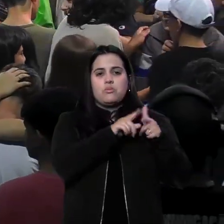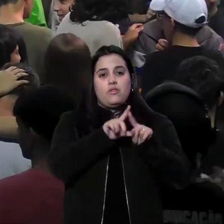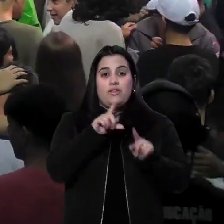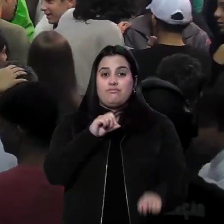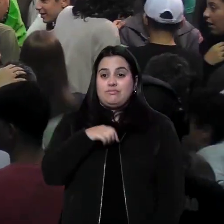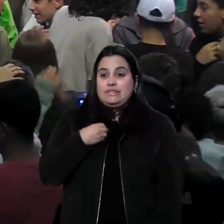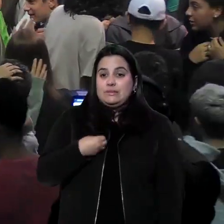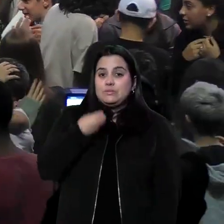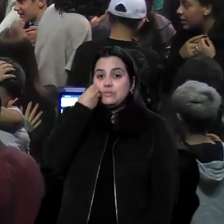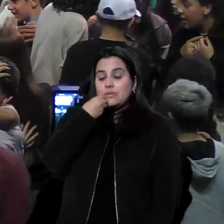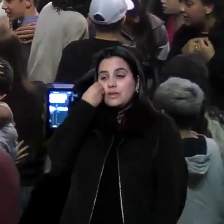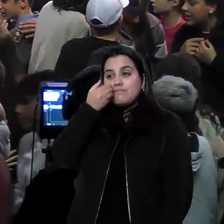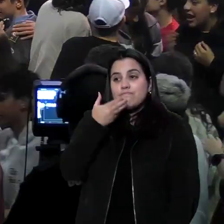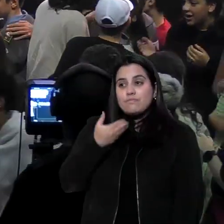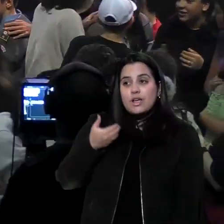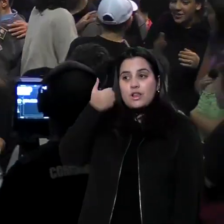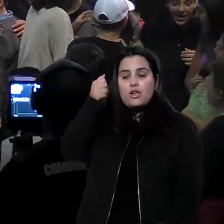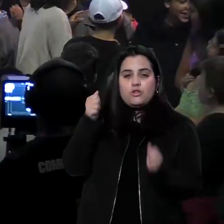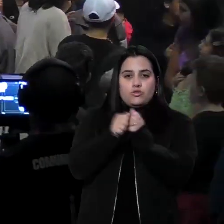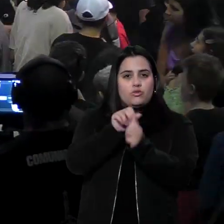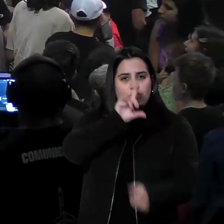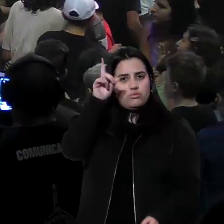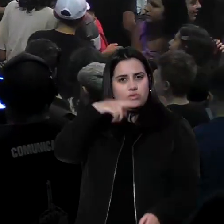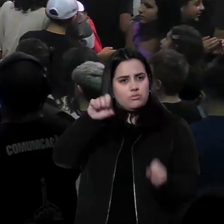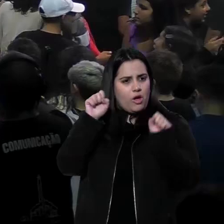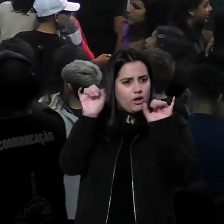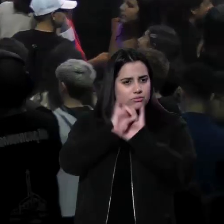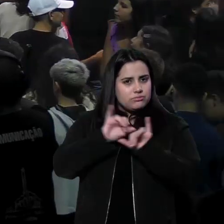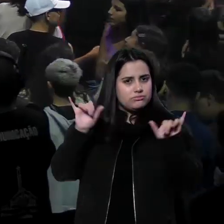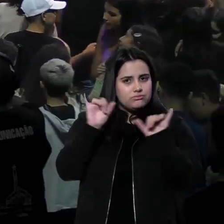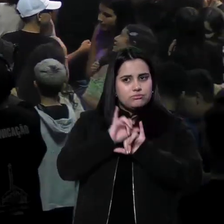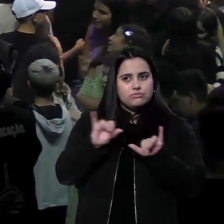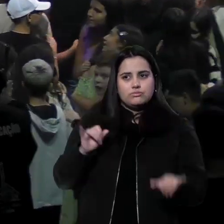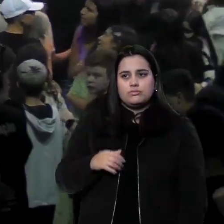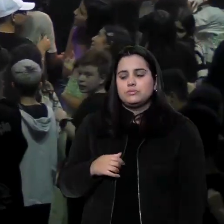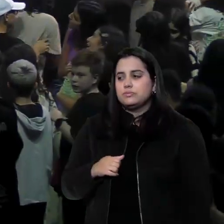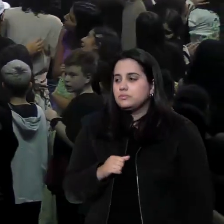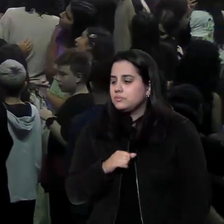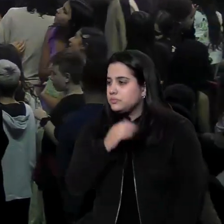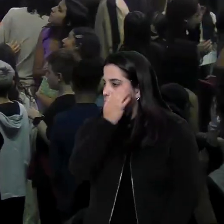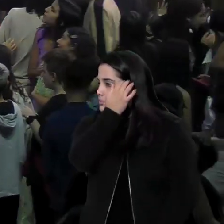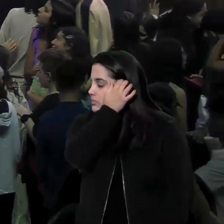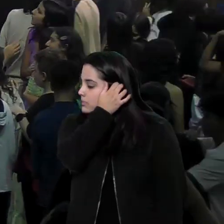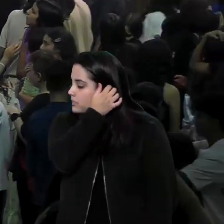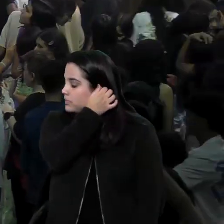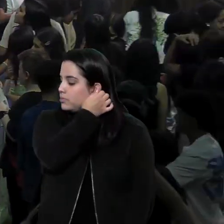maiores com Deus. Declare isso onde você está.